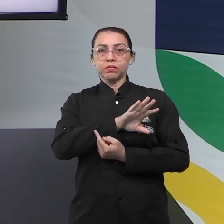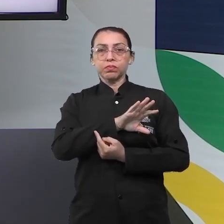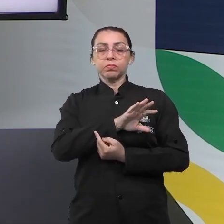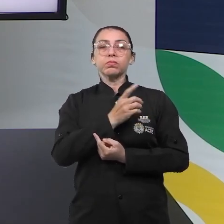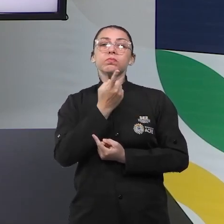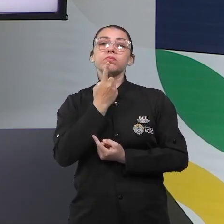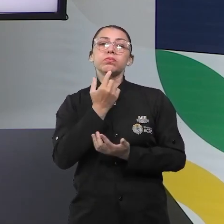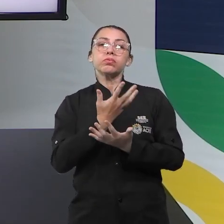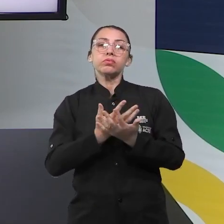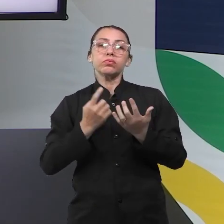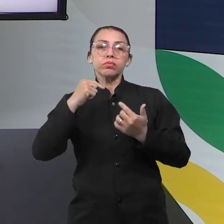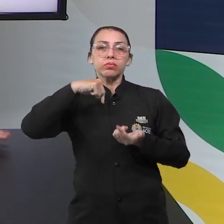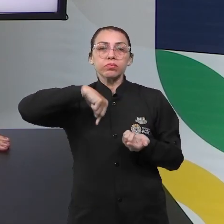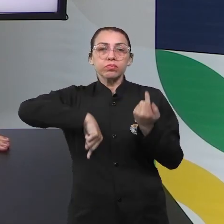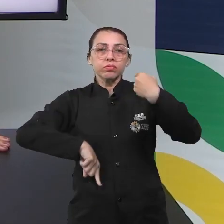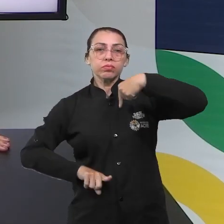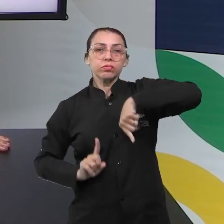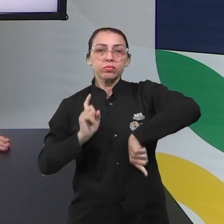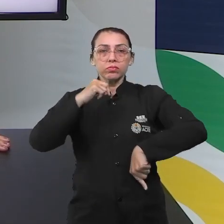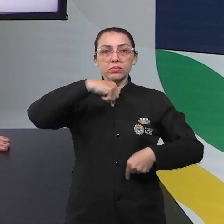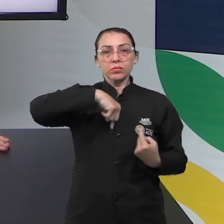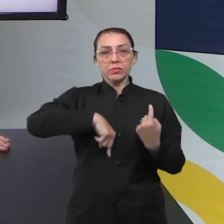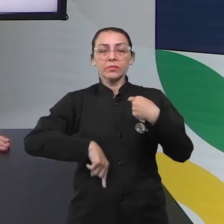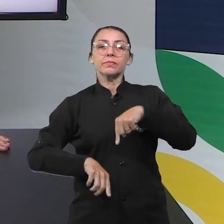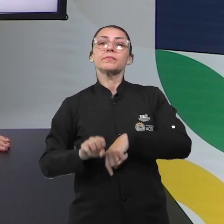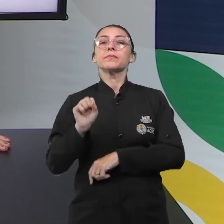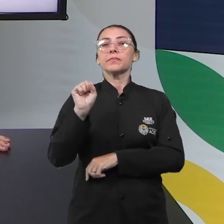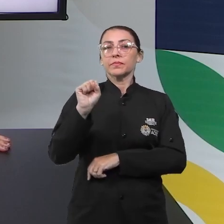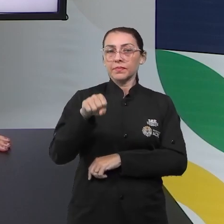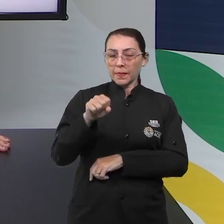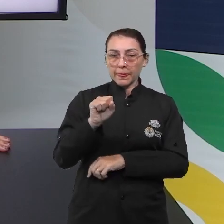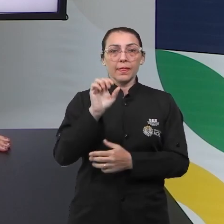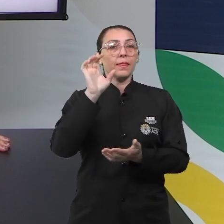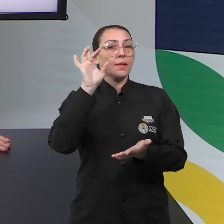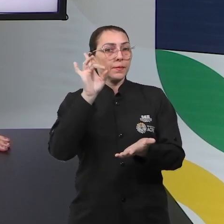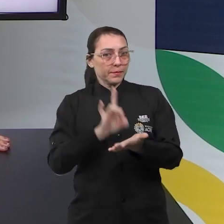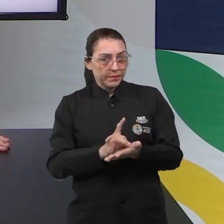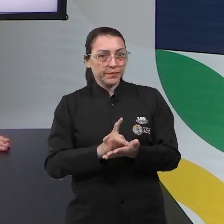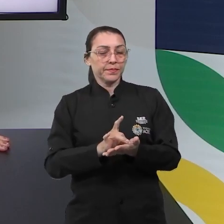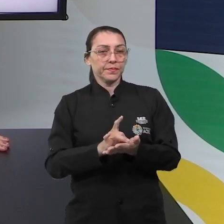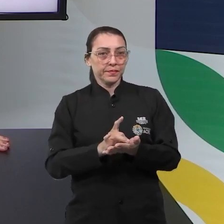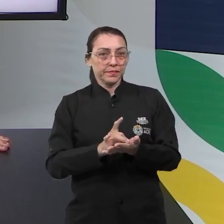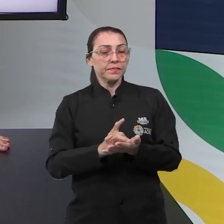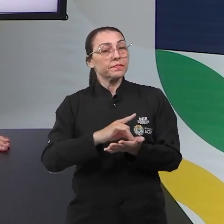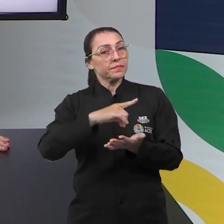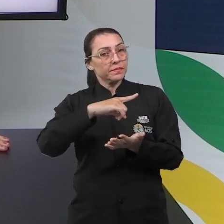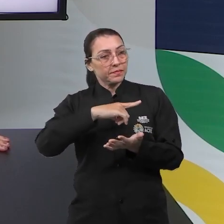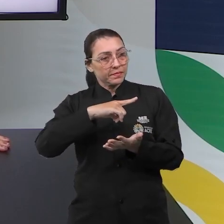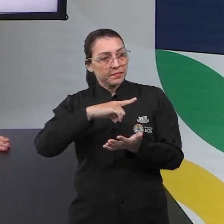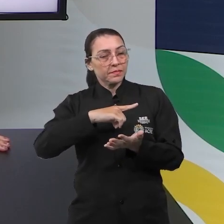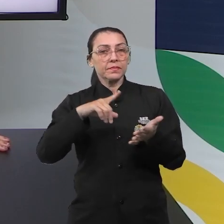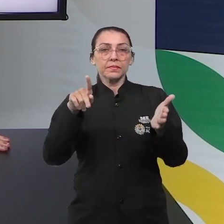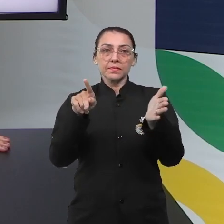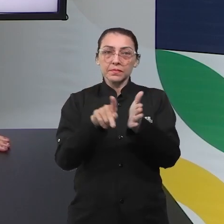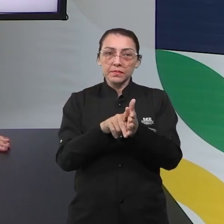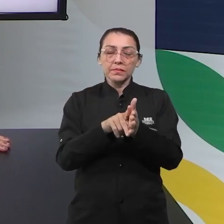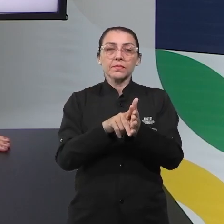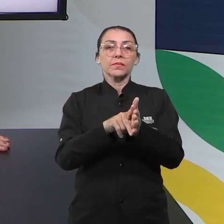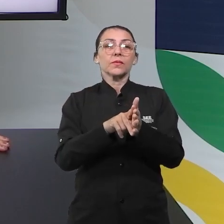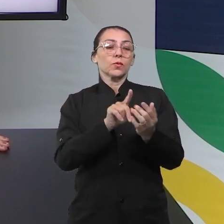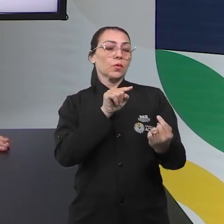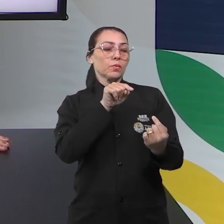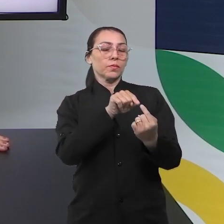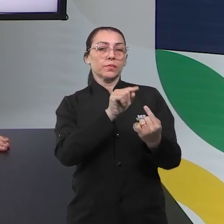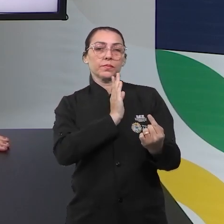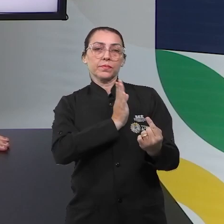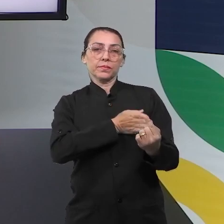a nossa corrente sanguínea? Isso é um fato, isso existe, isso faz parte da ação